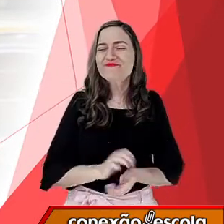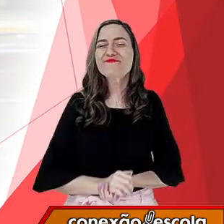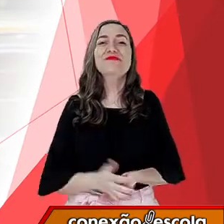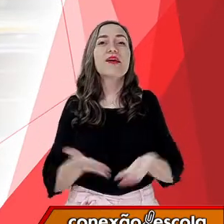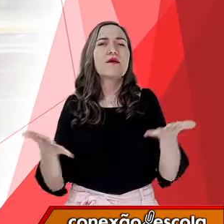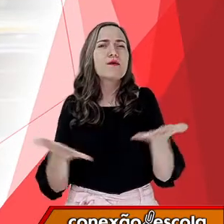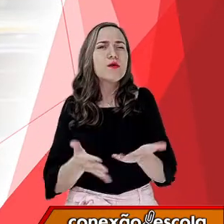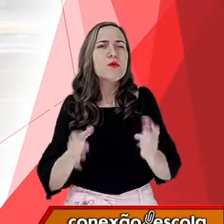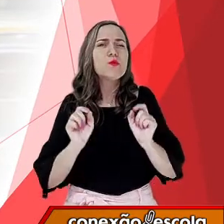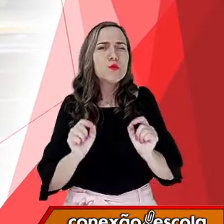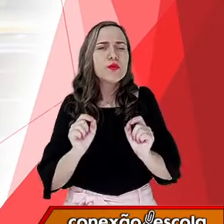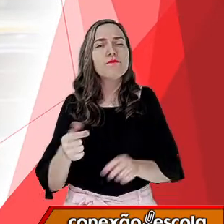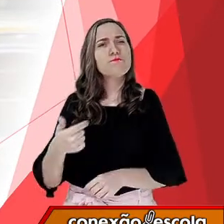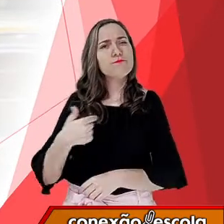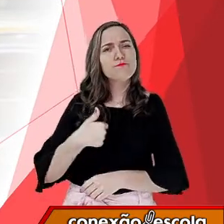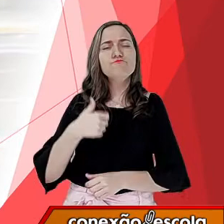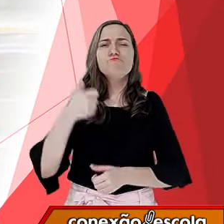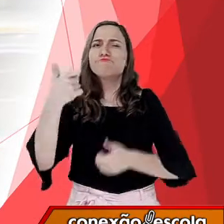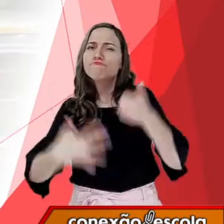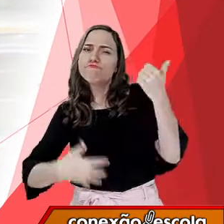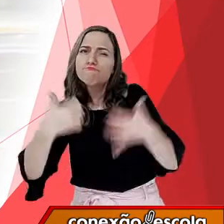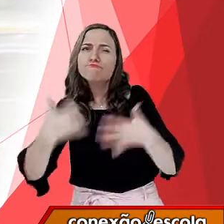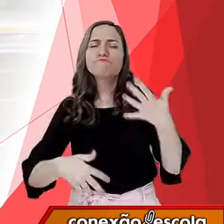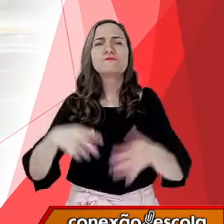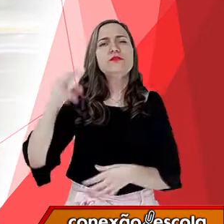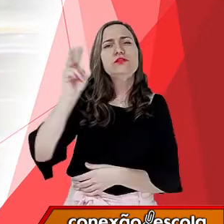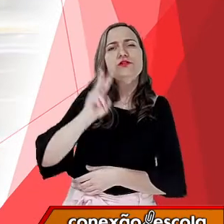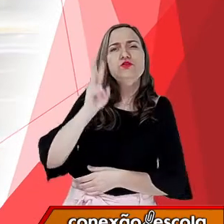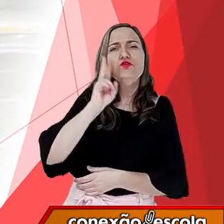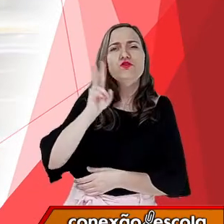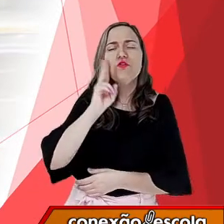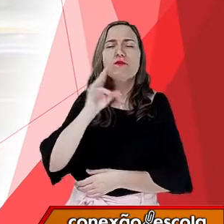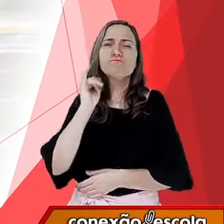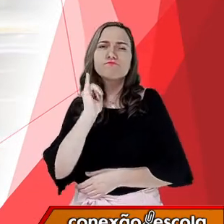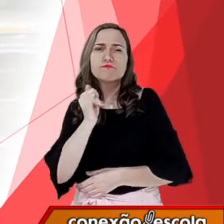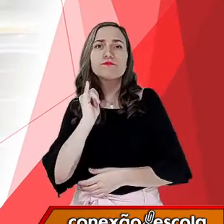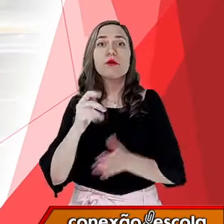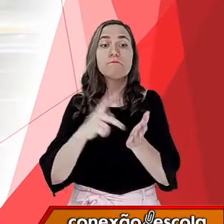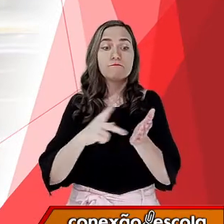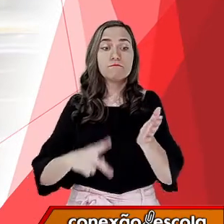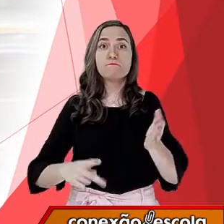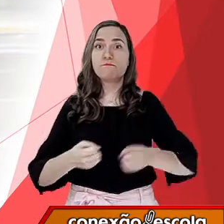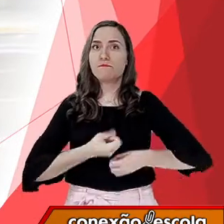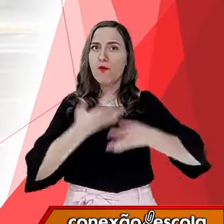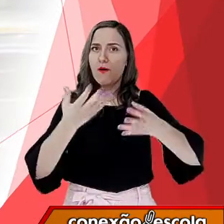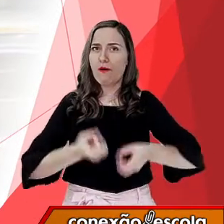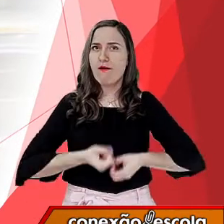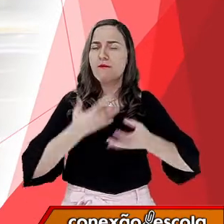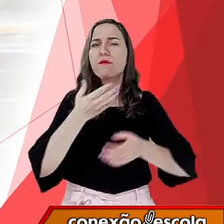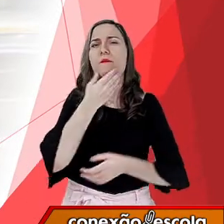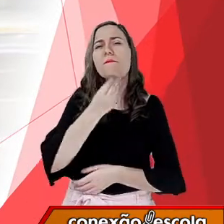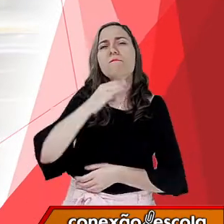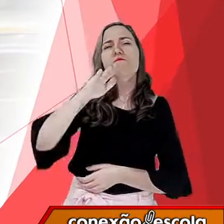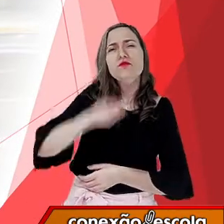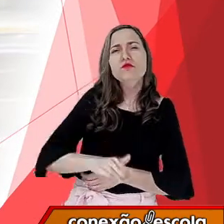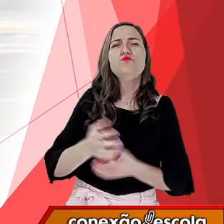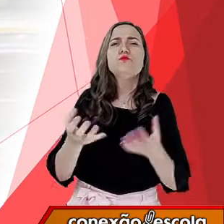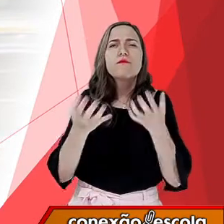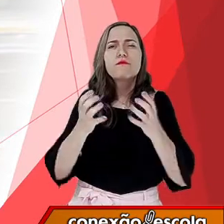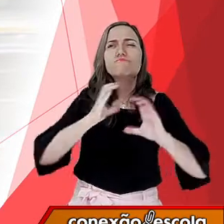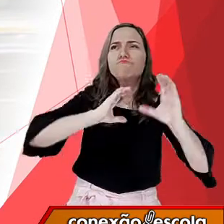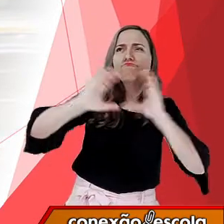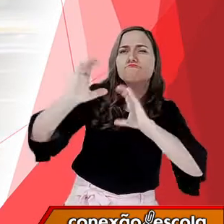vão escutar um poema sobre um menino que quer se comunicar com alguém de um lugar bem